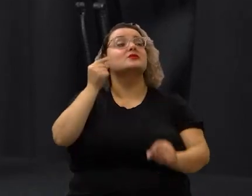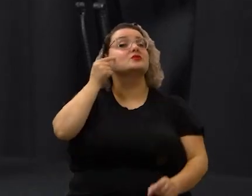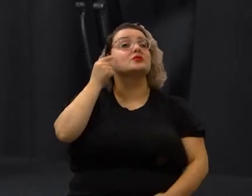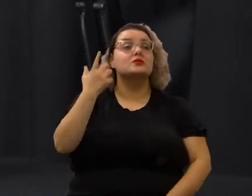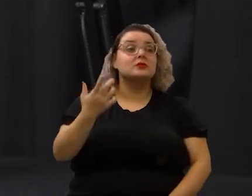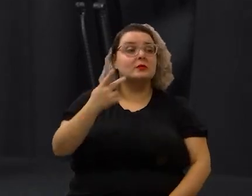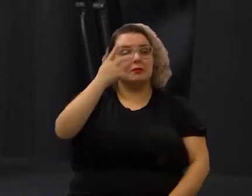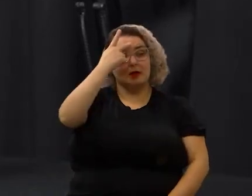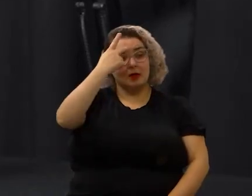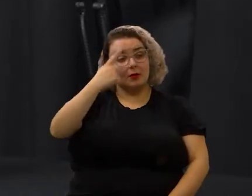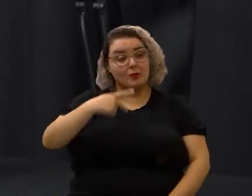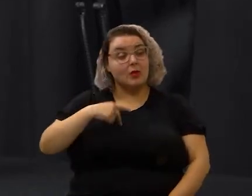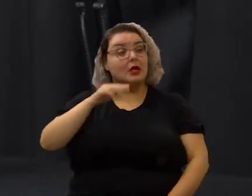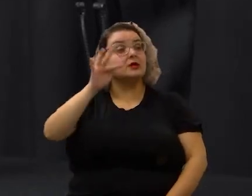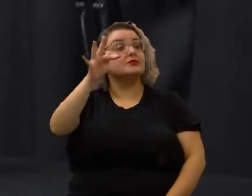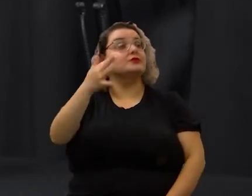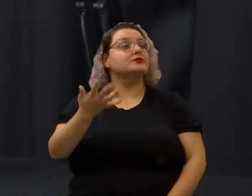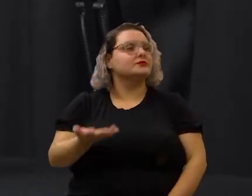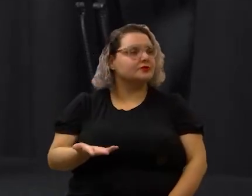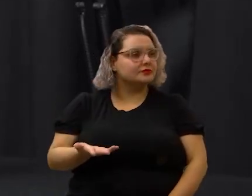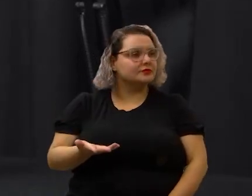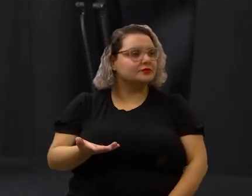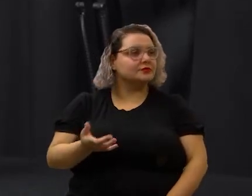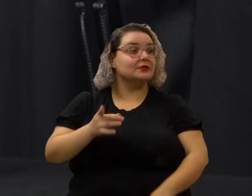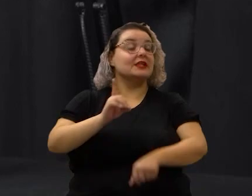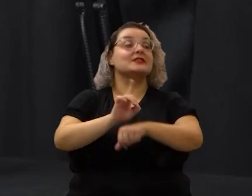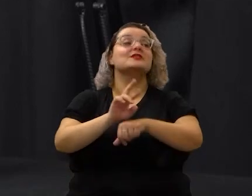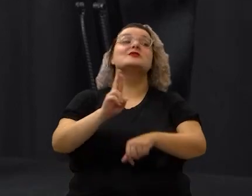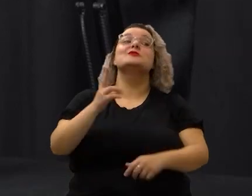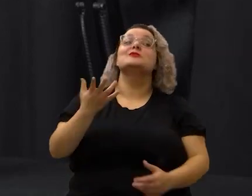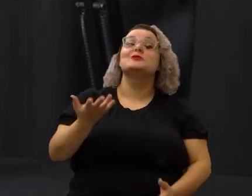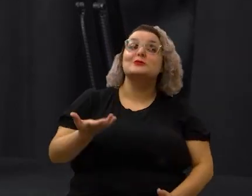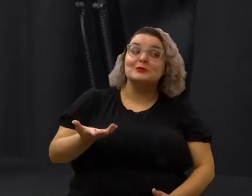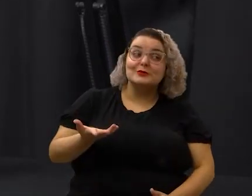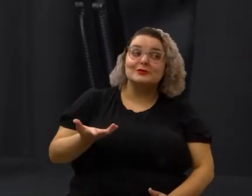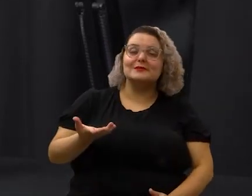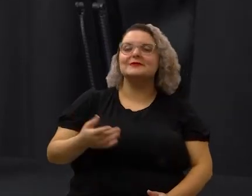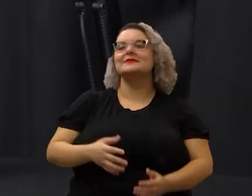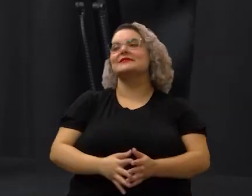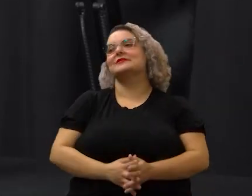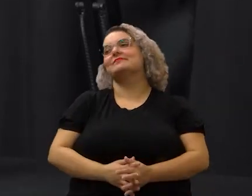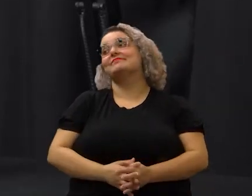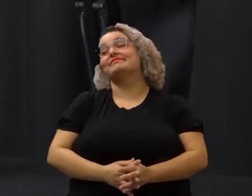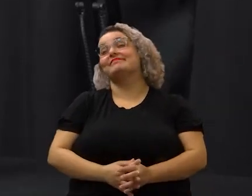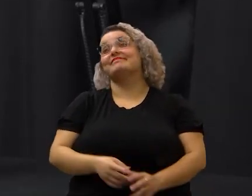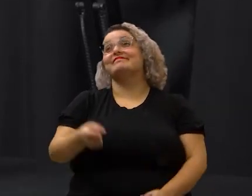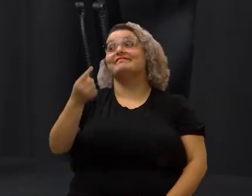Mas o que ela pensa, assim, para ela do futuro, essa doutoranda?